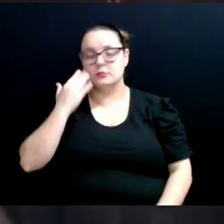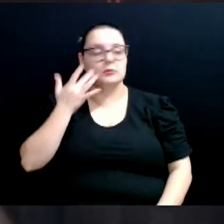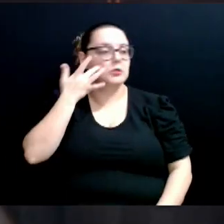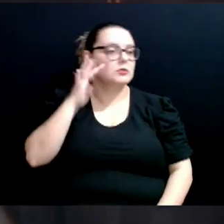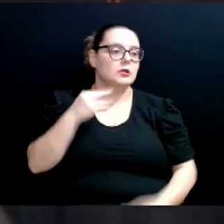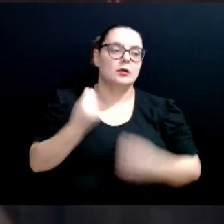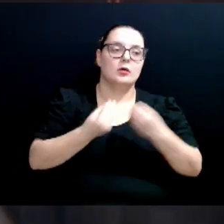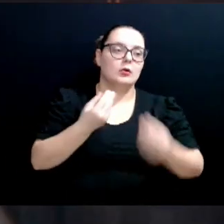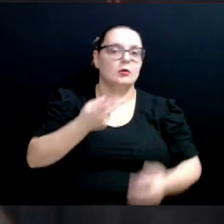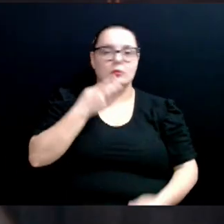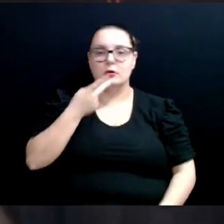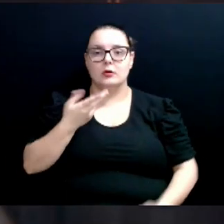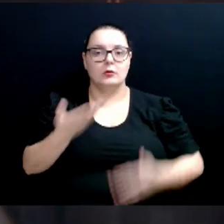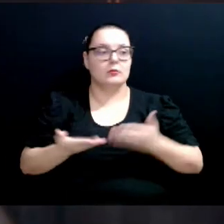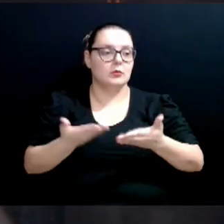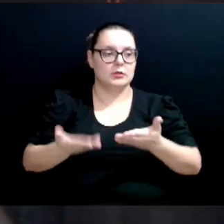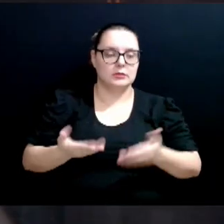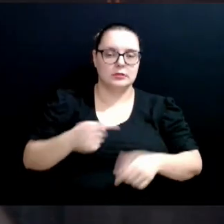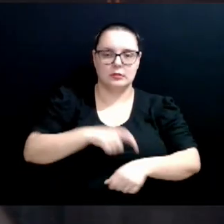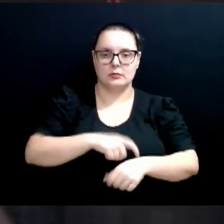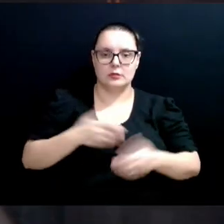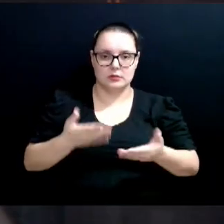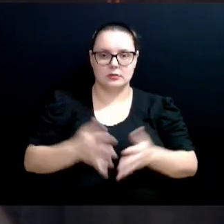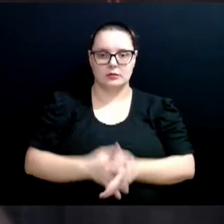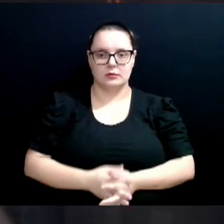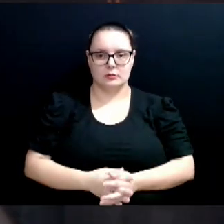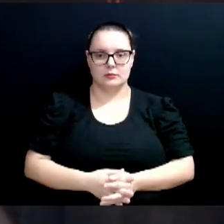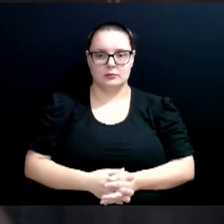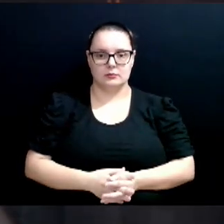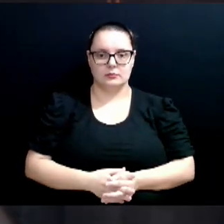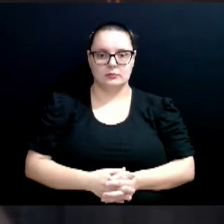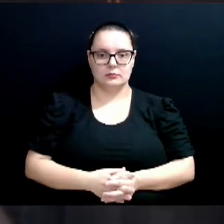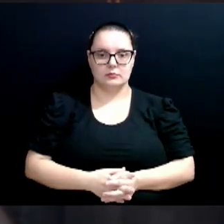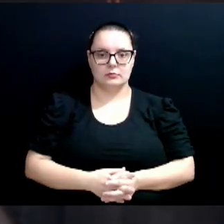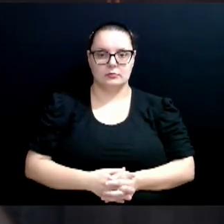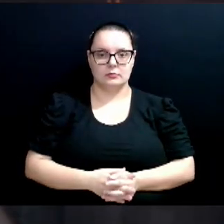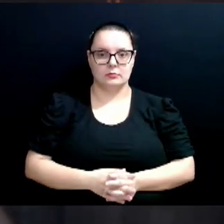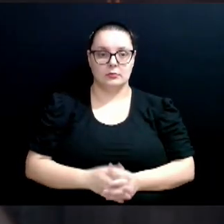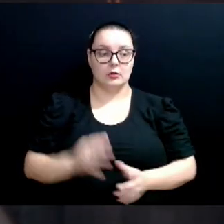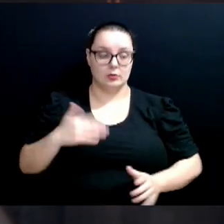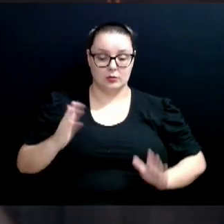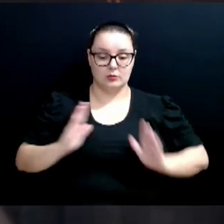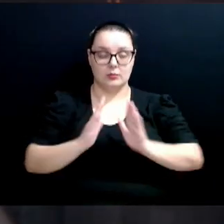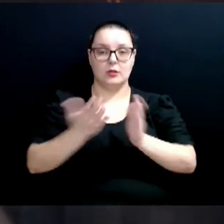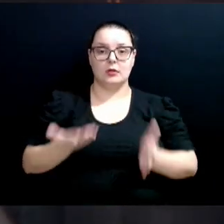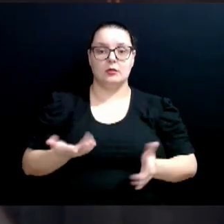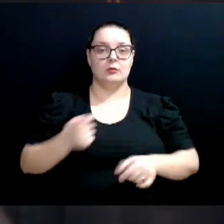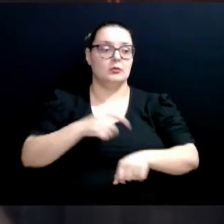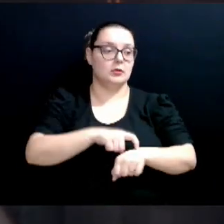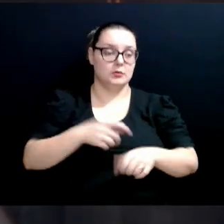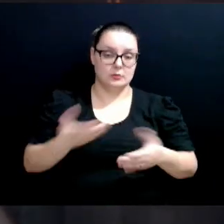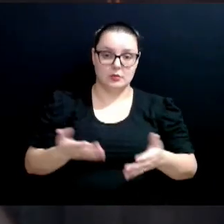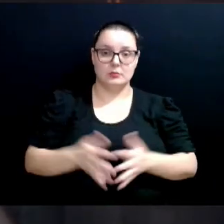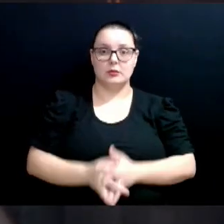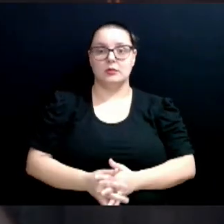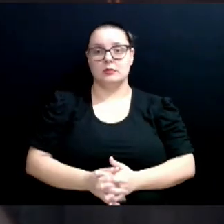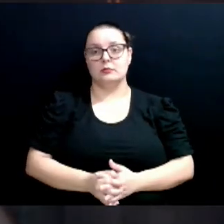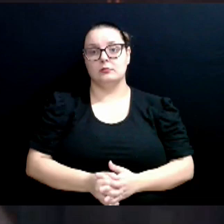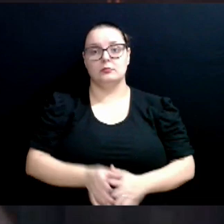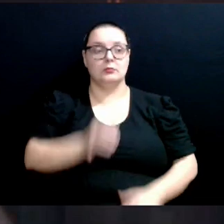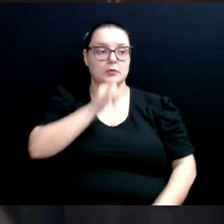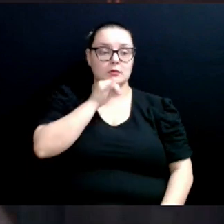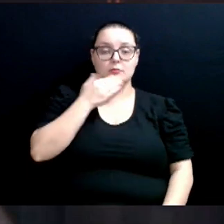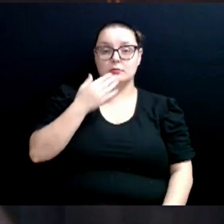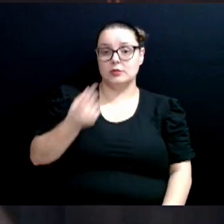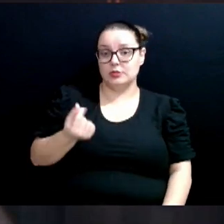lidar com essa situação, então quando eu me deparo, por exemplo, com essa situação, uma situação, por exemplo, de pedir dinheiro aqui que eu